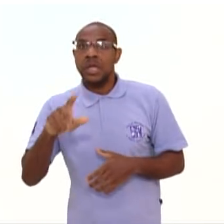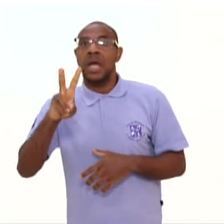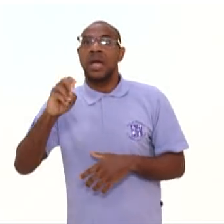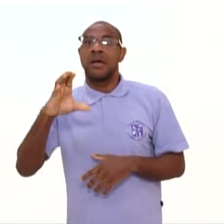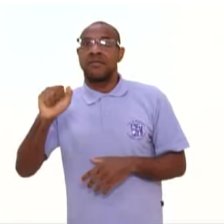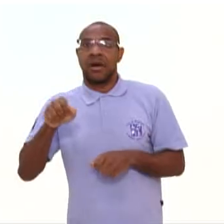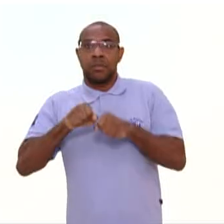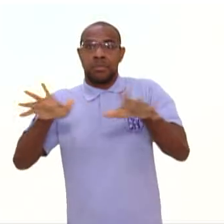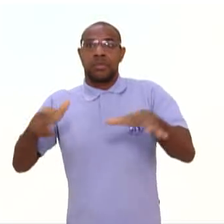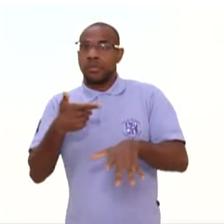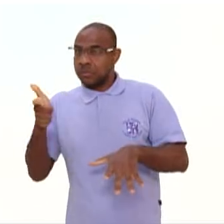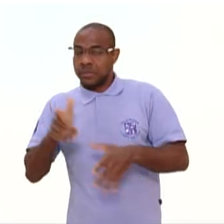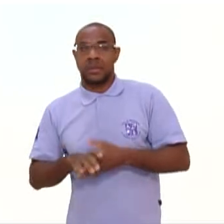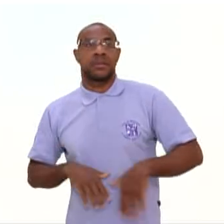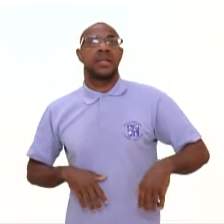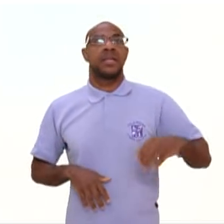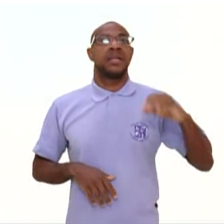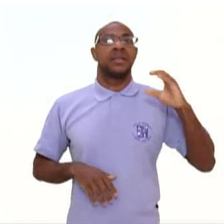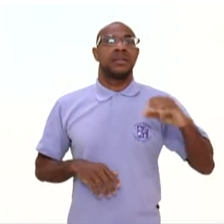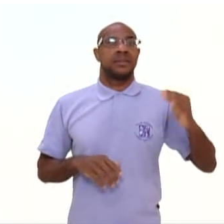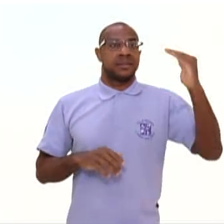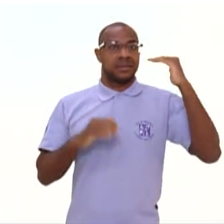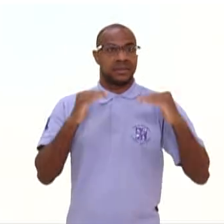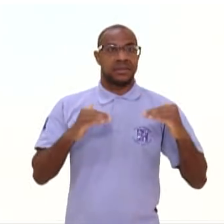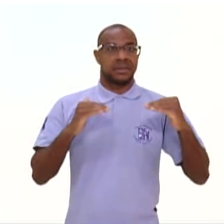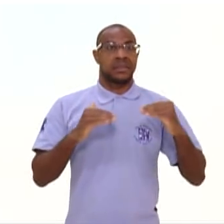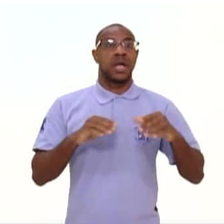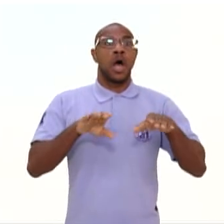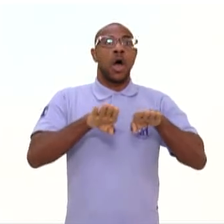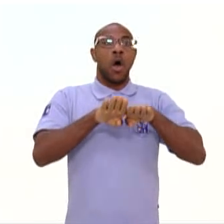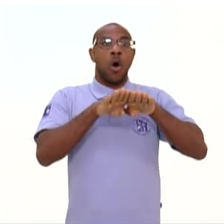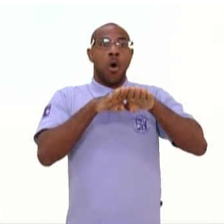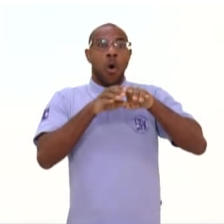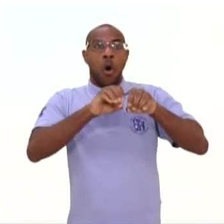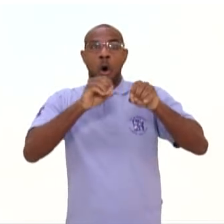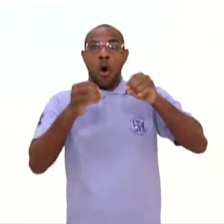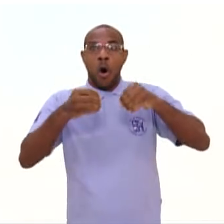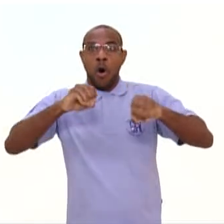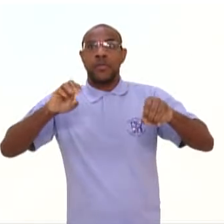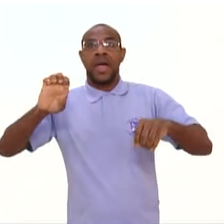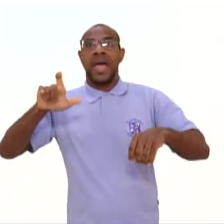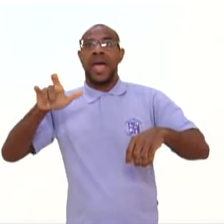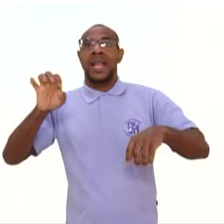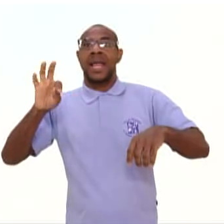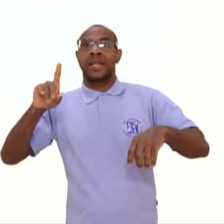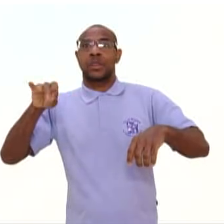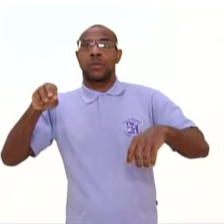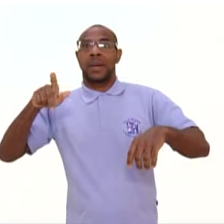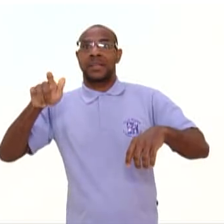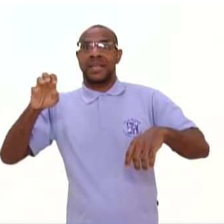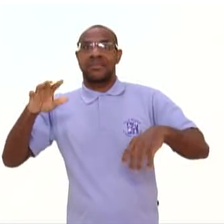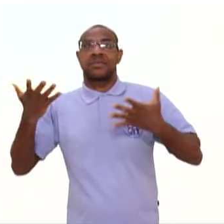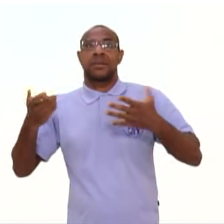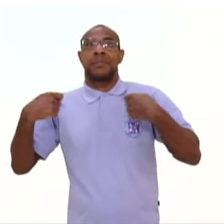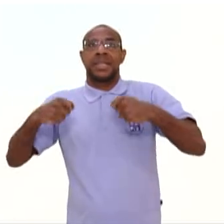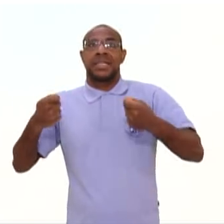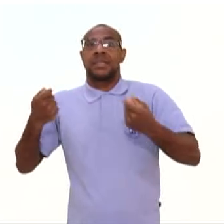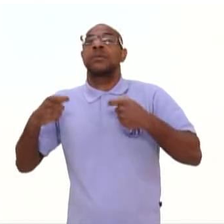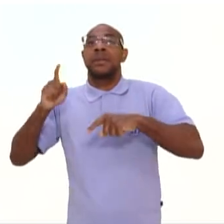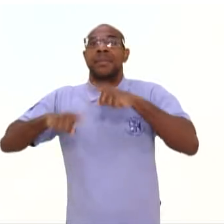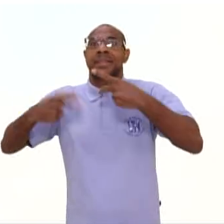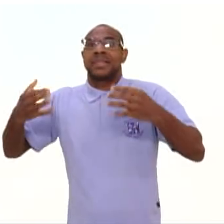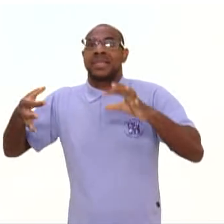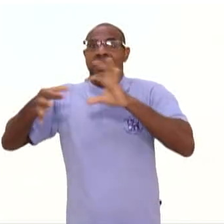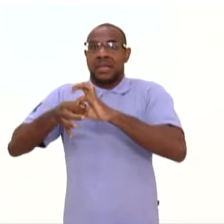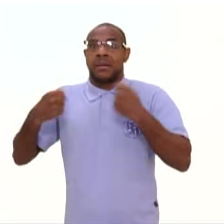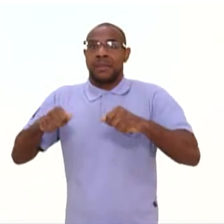Segunda, ondas eletromagnéticas necessitam de um meio material para se propagarem. E a última, nas